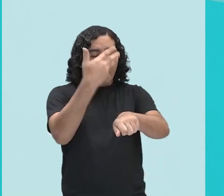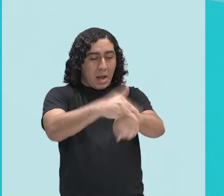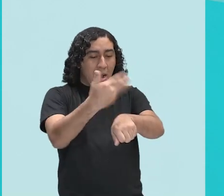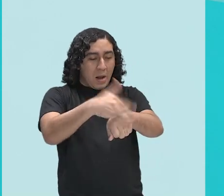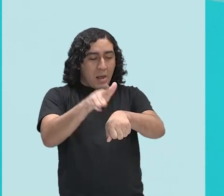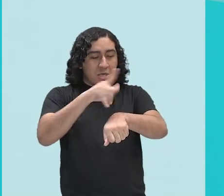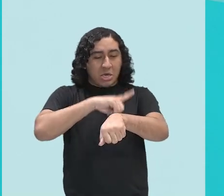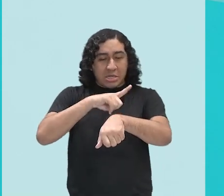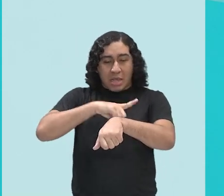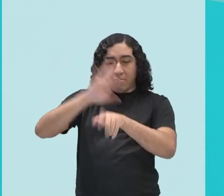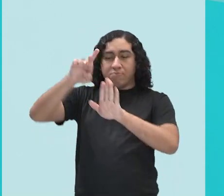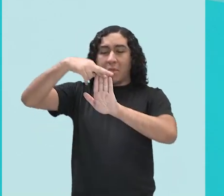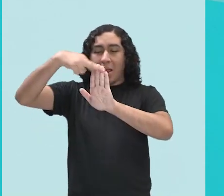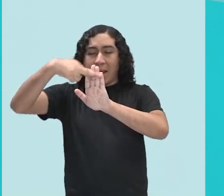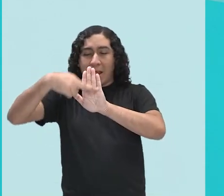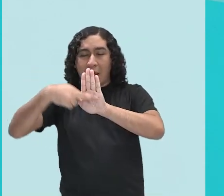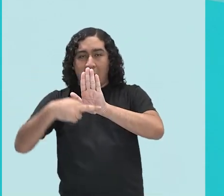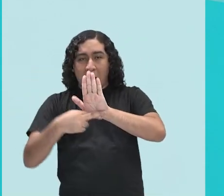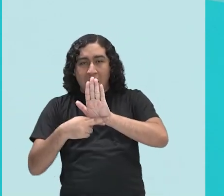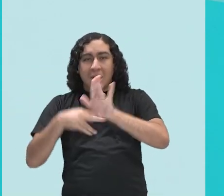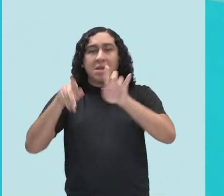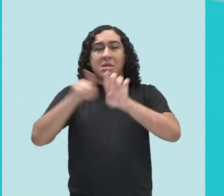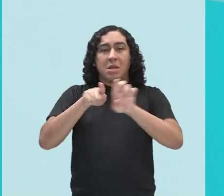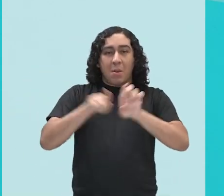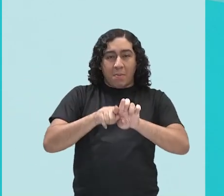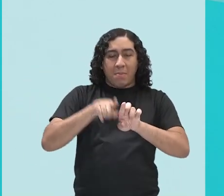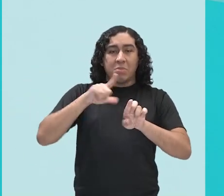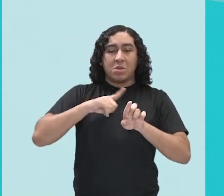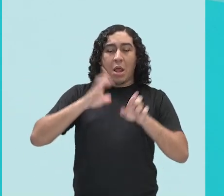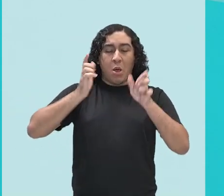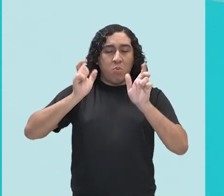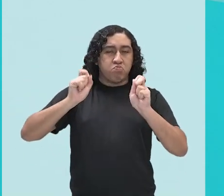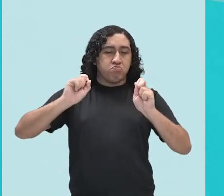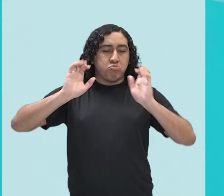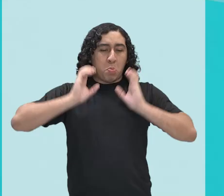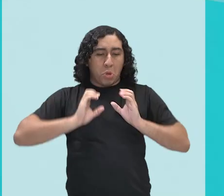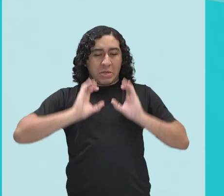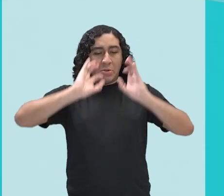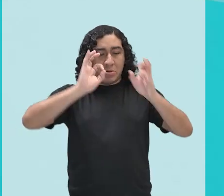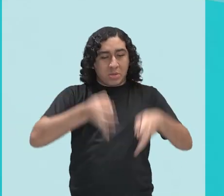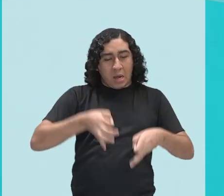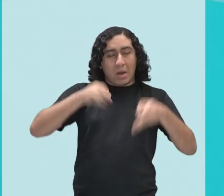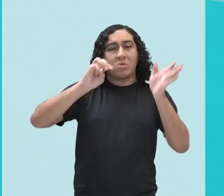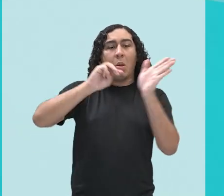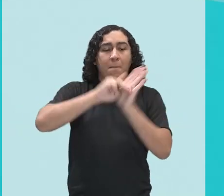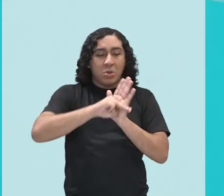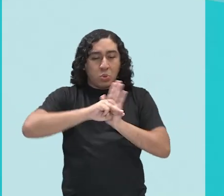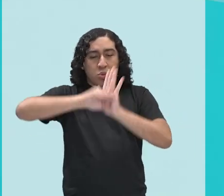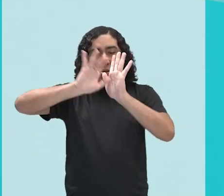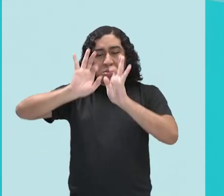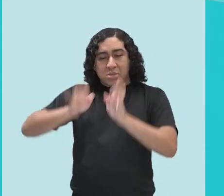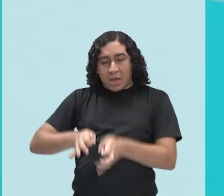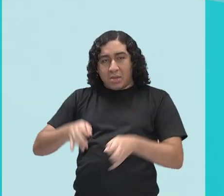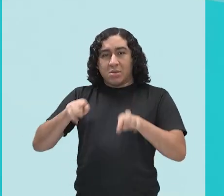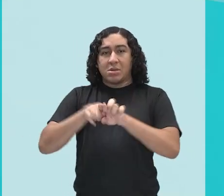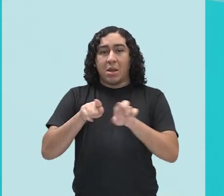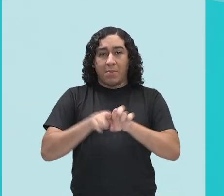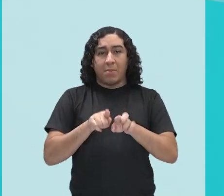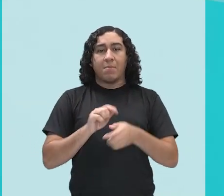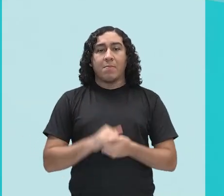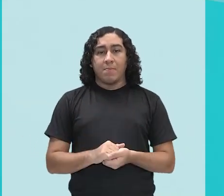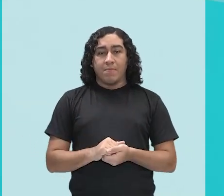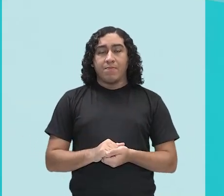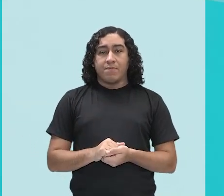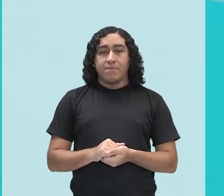física sistematizada, metodologizada, né, com uma metodologia, com a finalidade